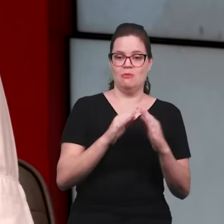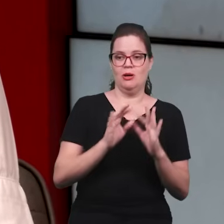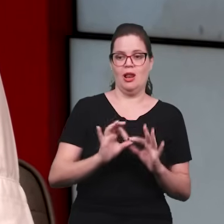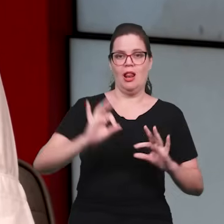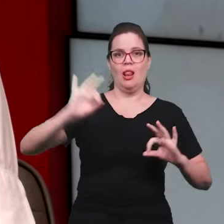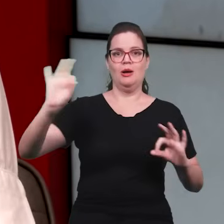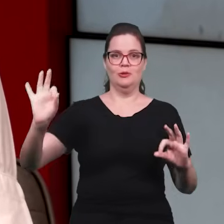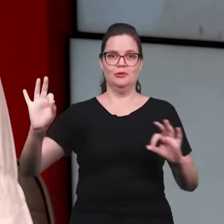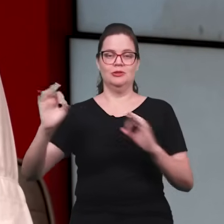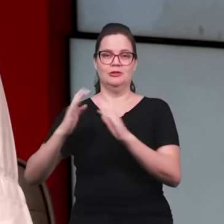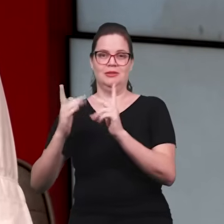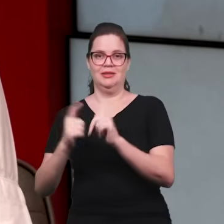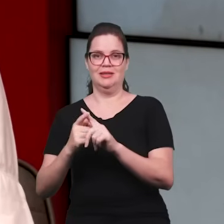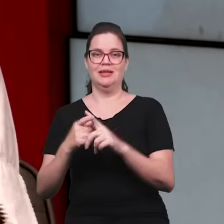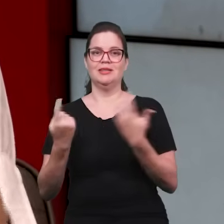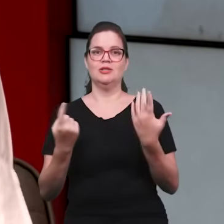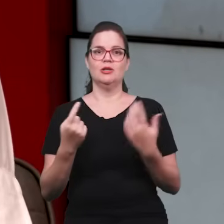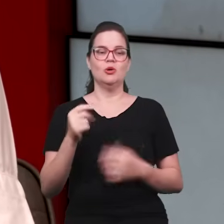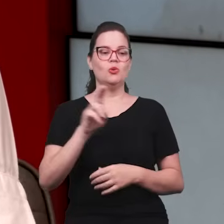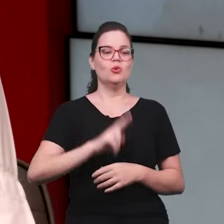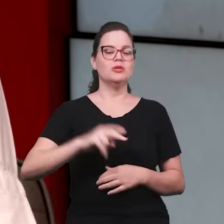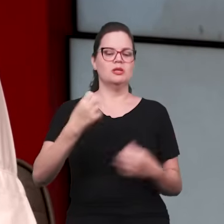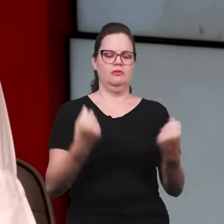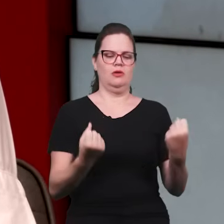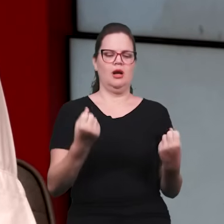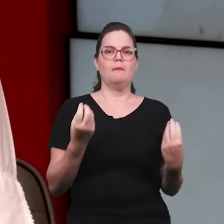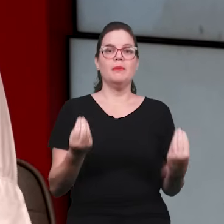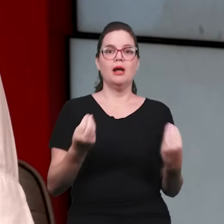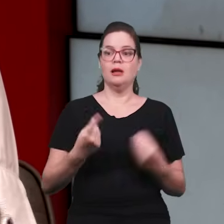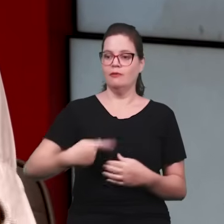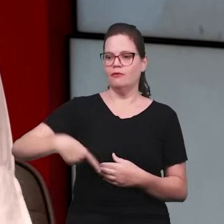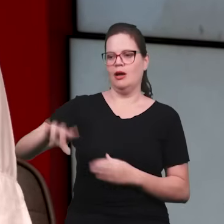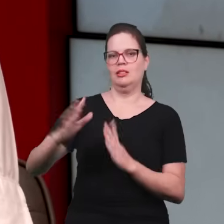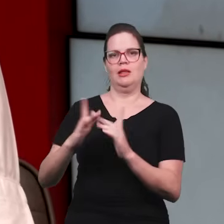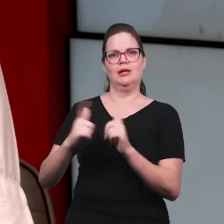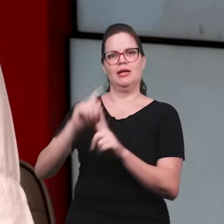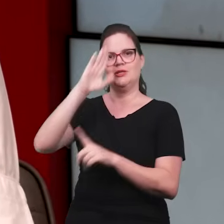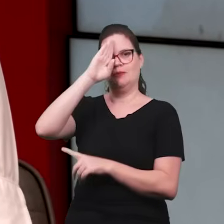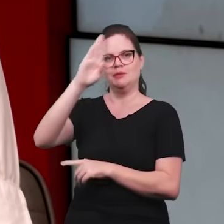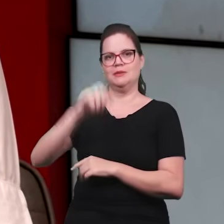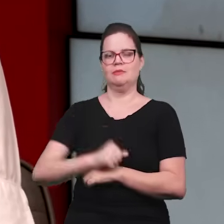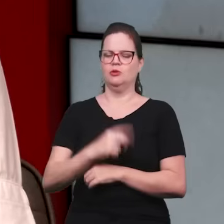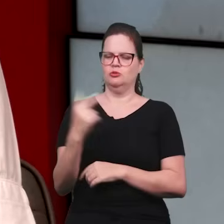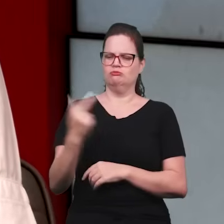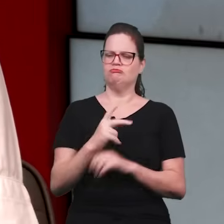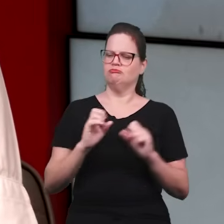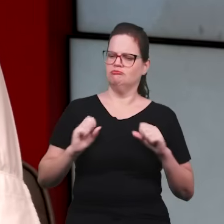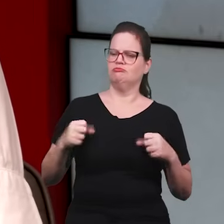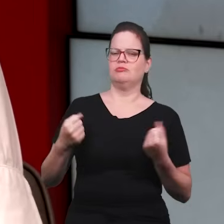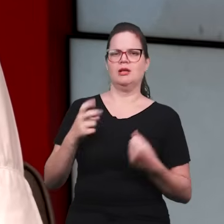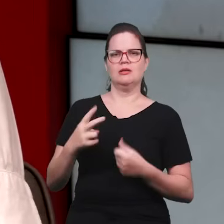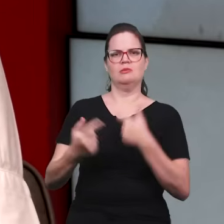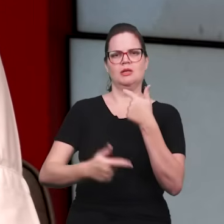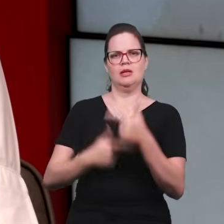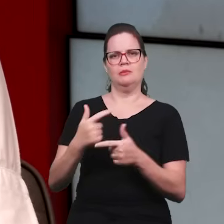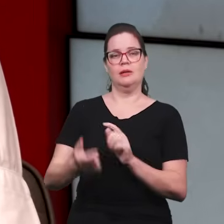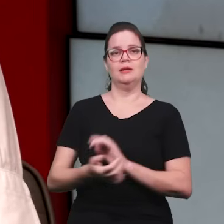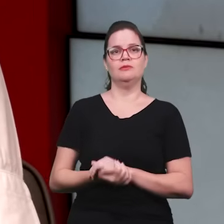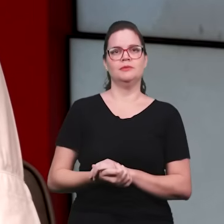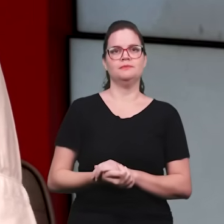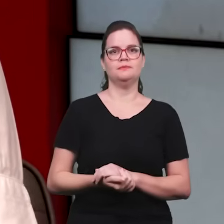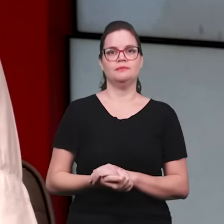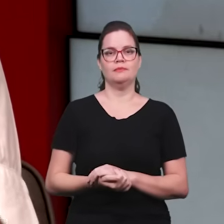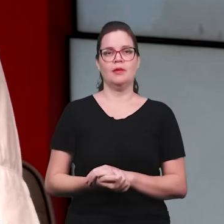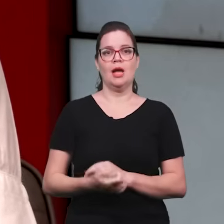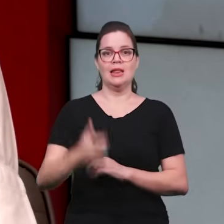a principal utilização do carro era para ir à casa do Senhor. E era um casal muito dedicado, que fazia a obra do Senhor. E quando eles chegaram